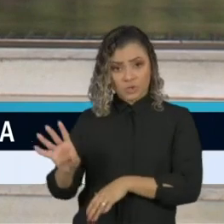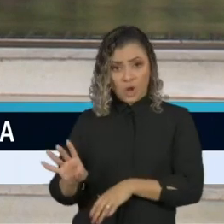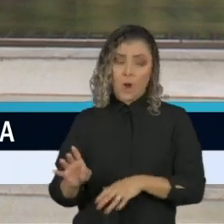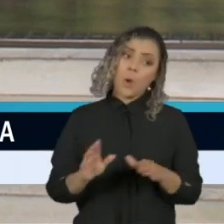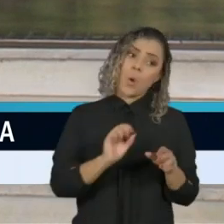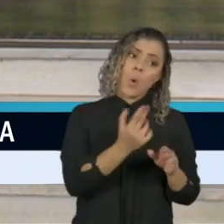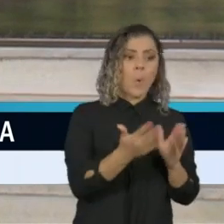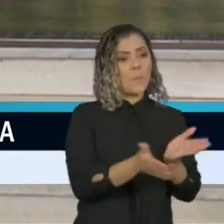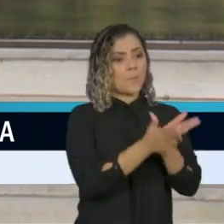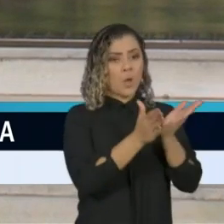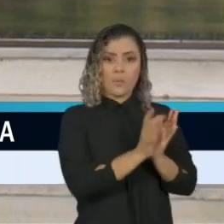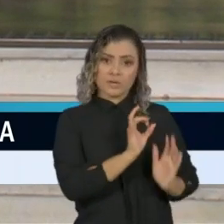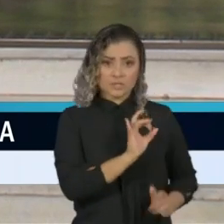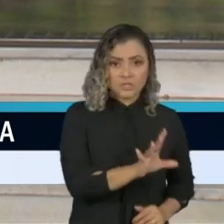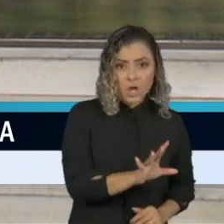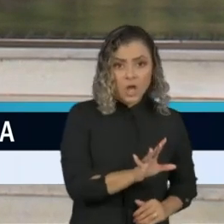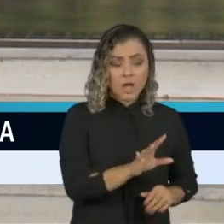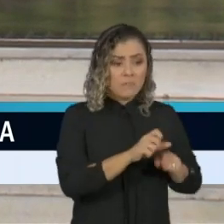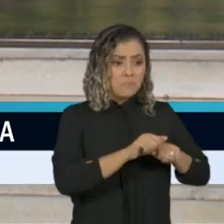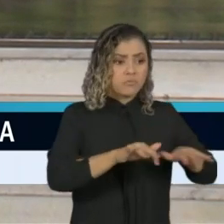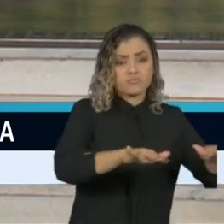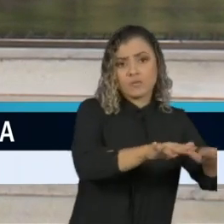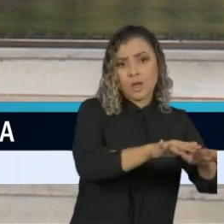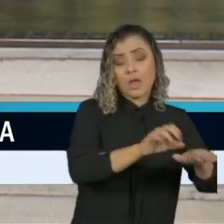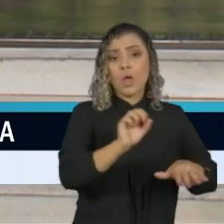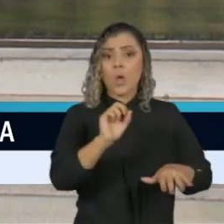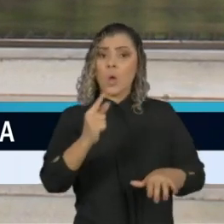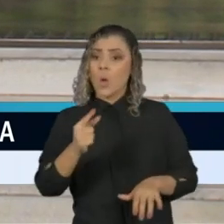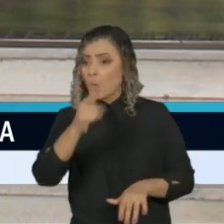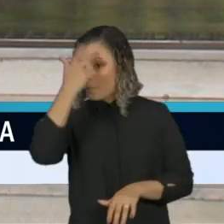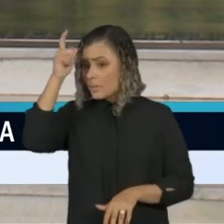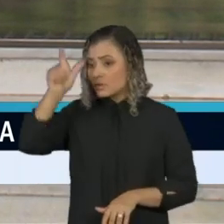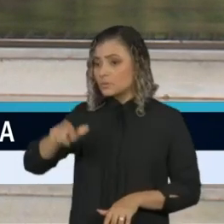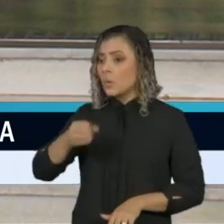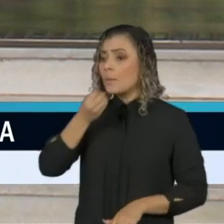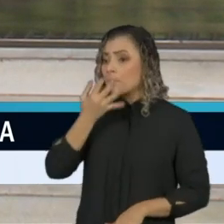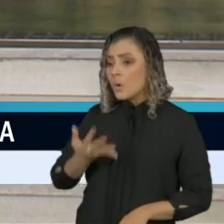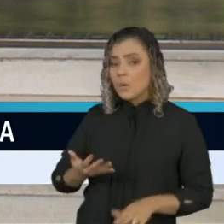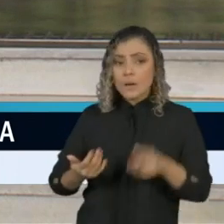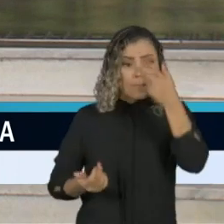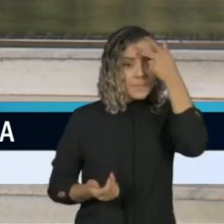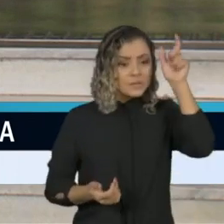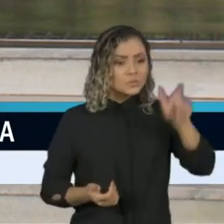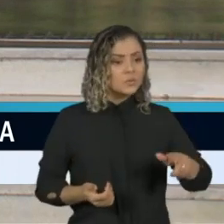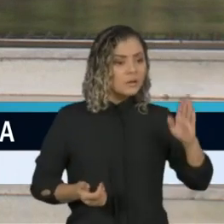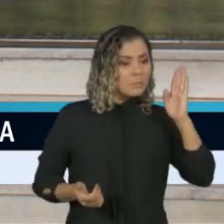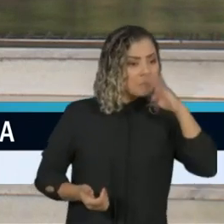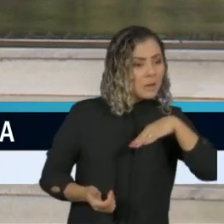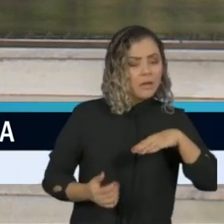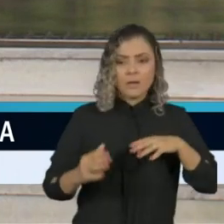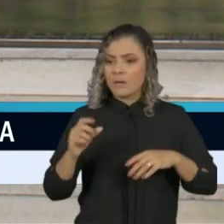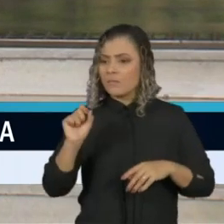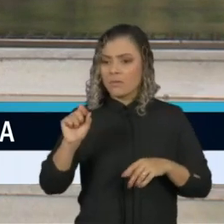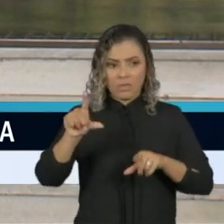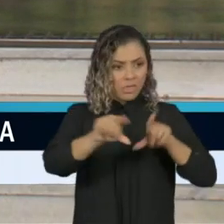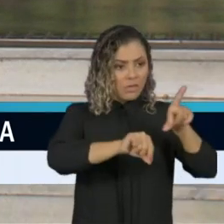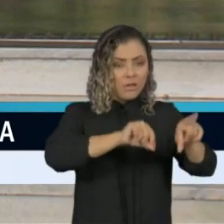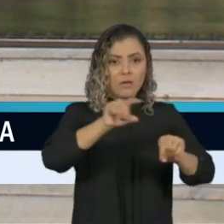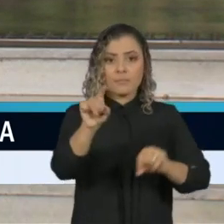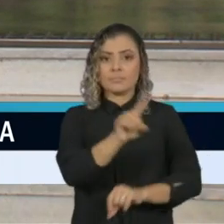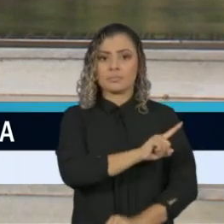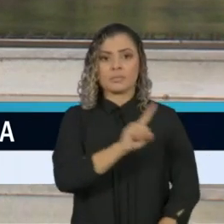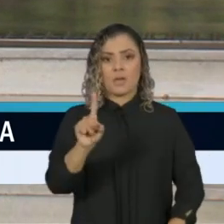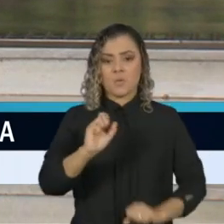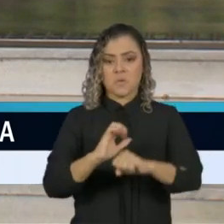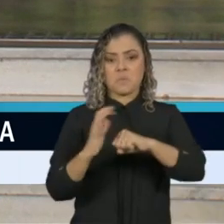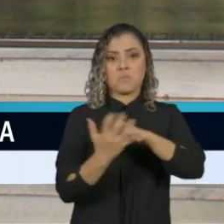política. Não escolhe cidadão do bem ou cidadão do mal. Ele atinge a todos.